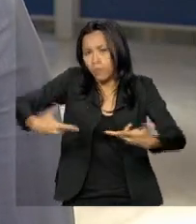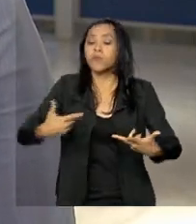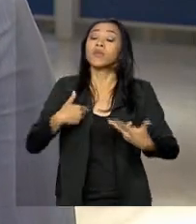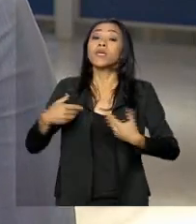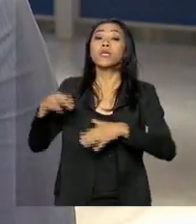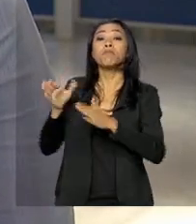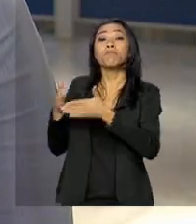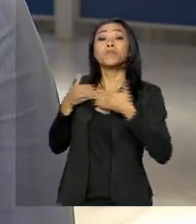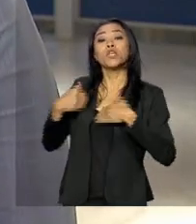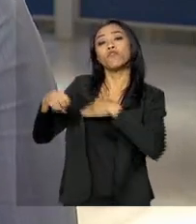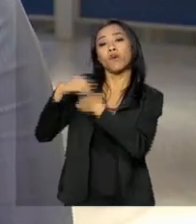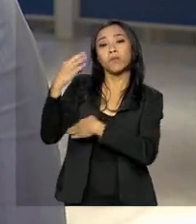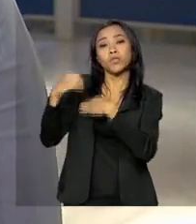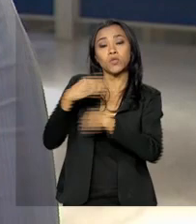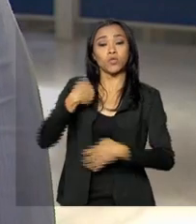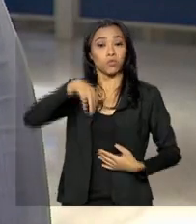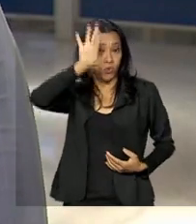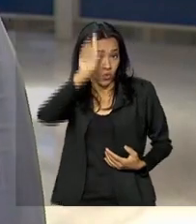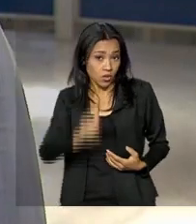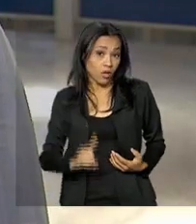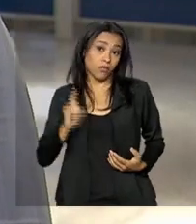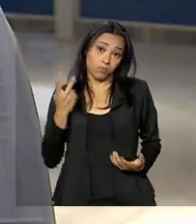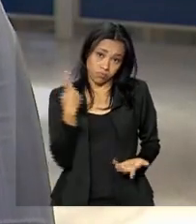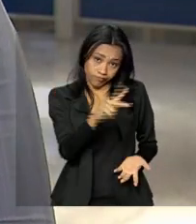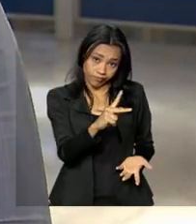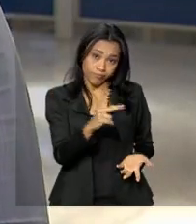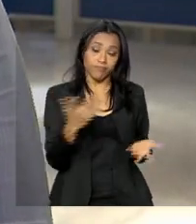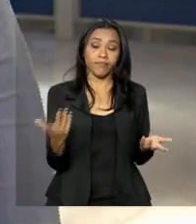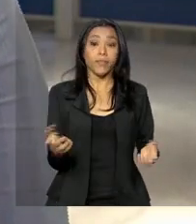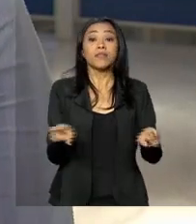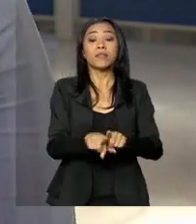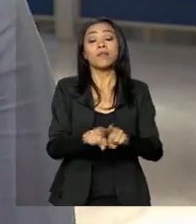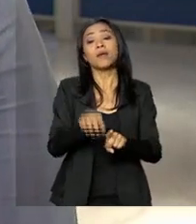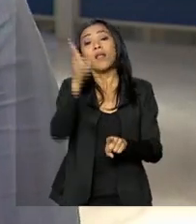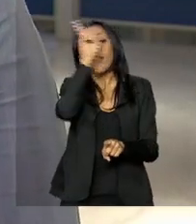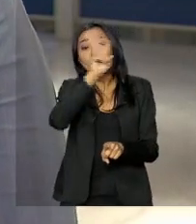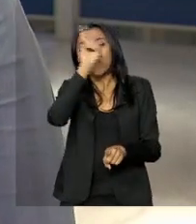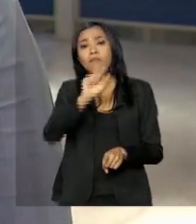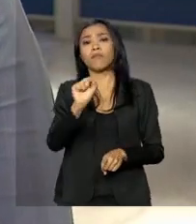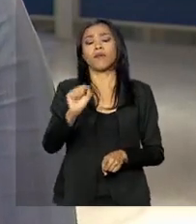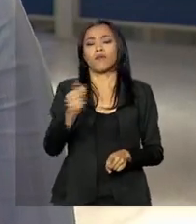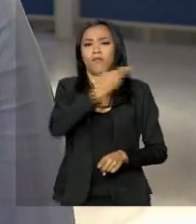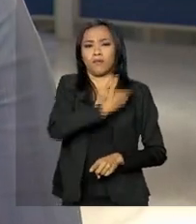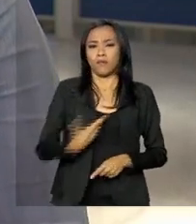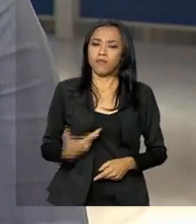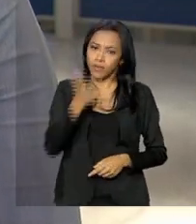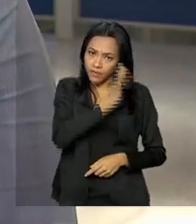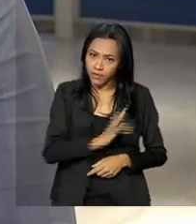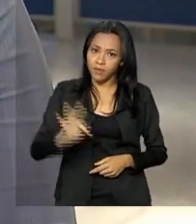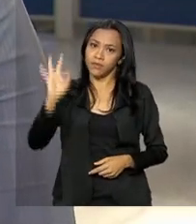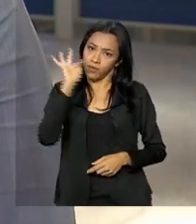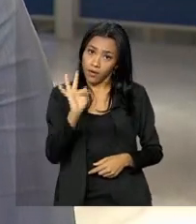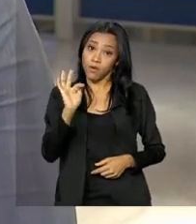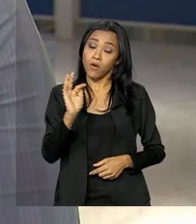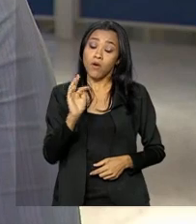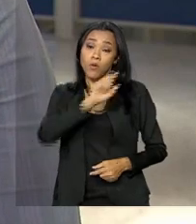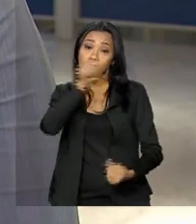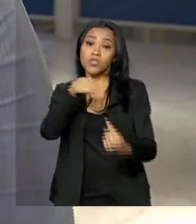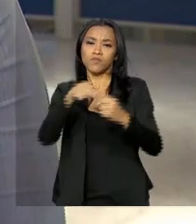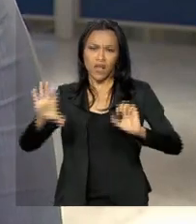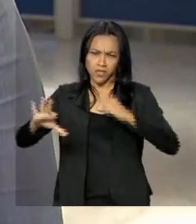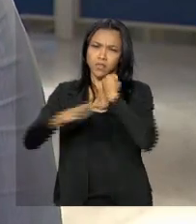sobre os direitos do consumidor e vale lembrar também que o governo federal também nesse sentido de garantir o cumprimento